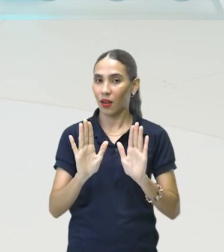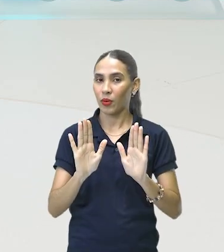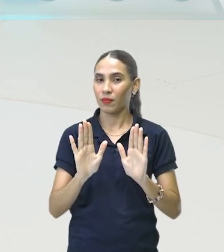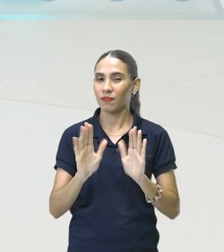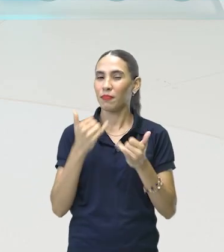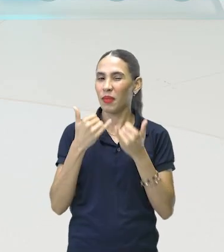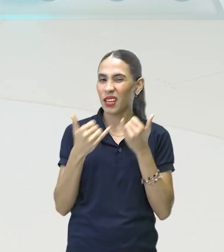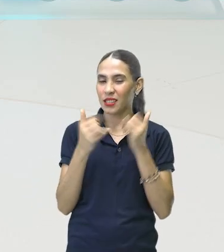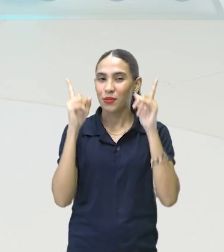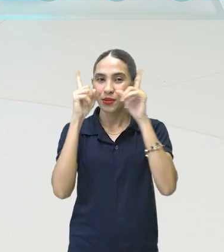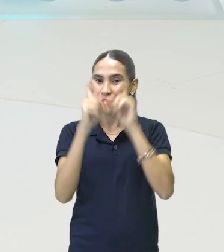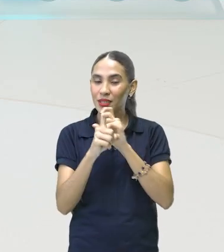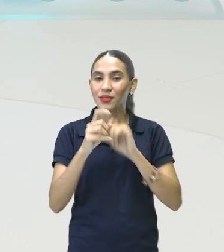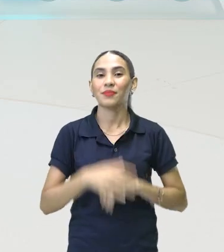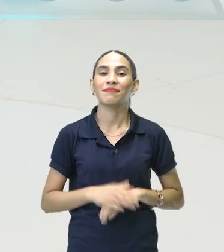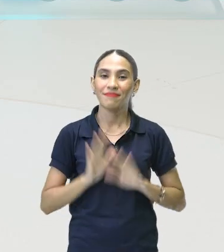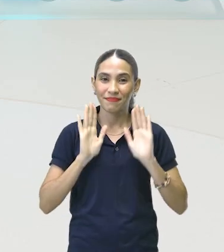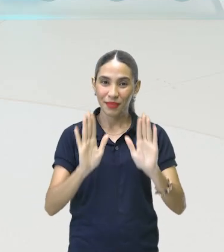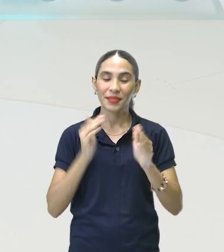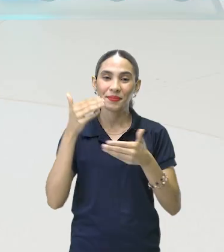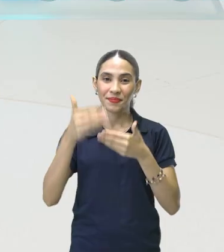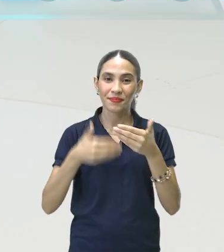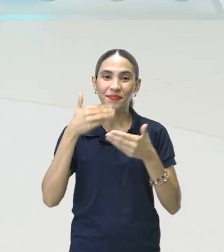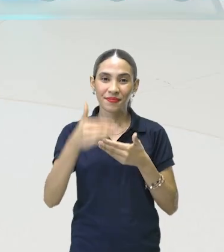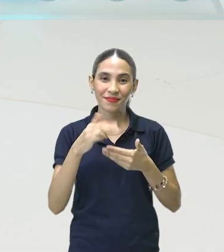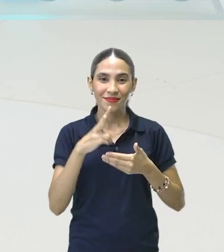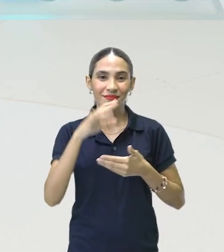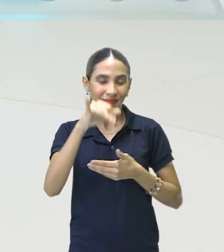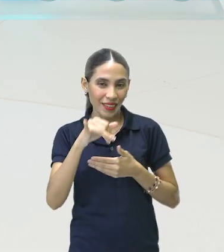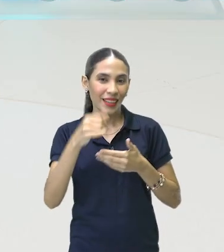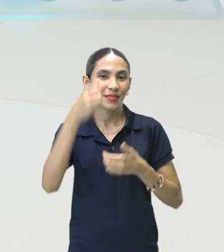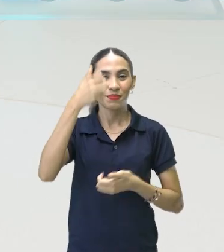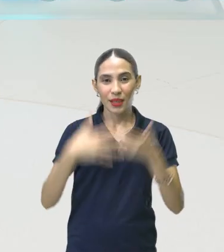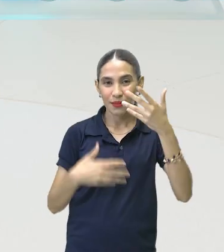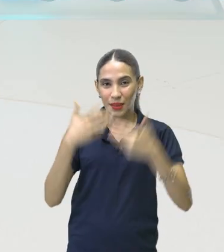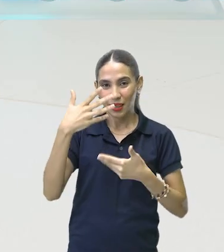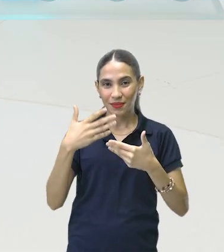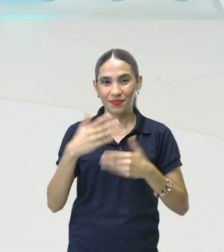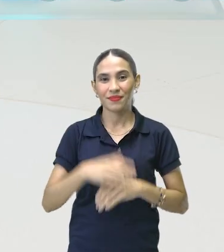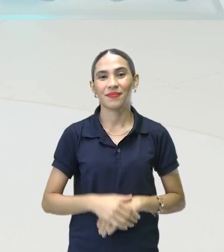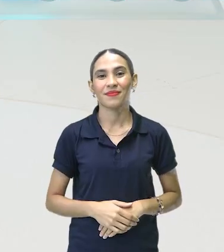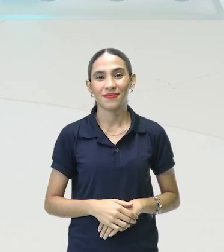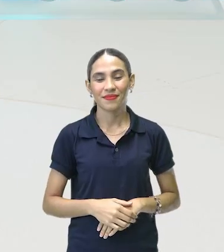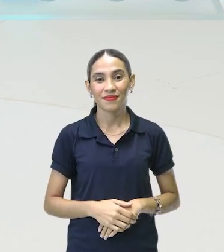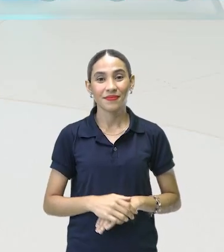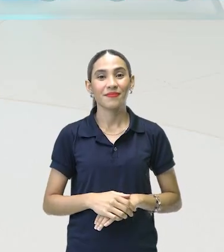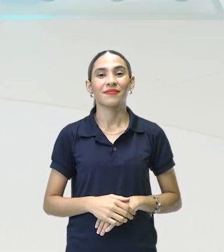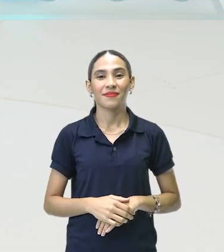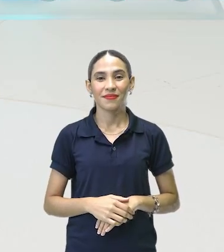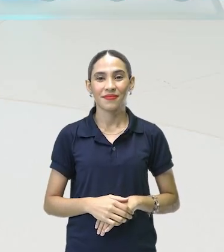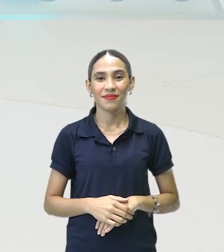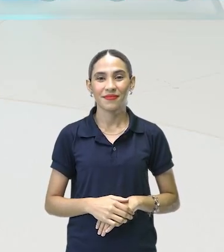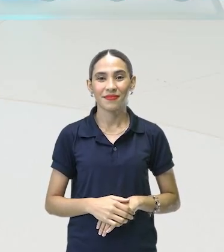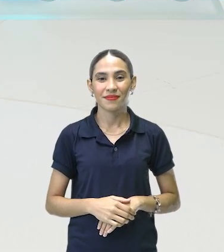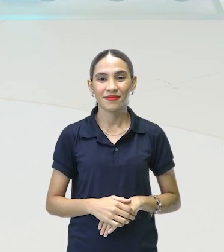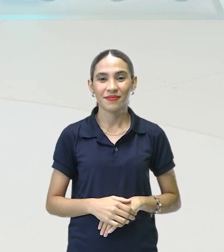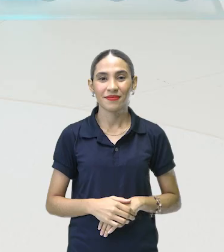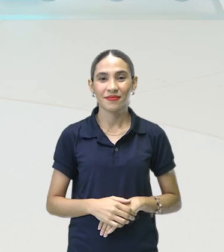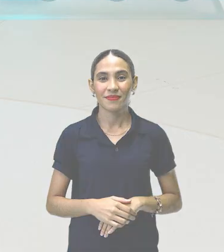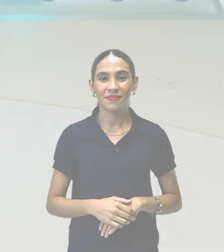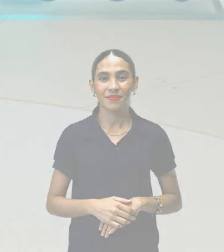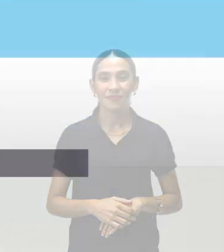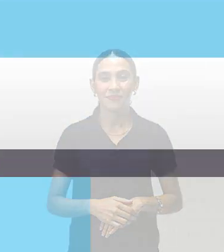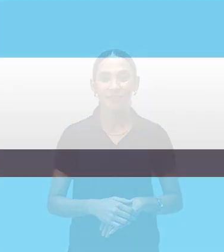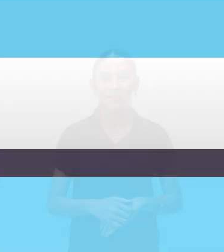Calma, pareceu um pouco complicado, mas ao longo da aula a gente vai desvendar o mistério da semiótica. Olha só,